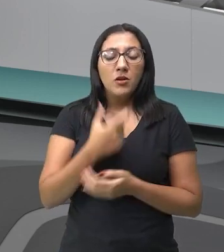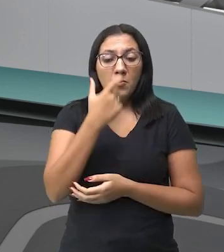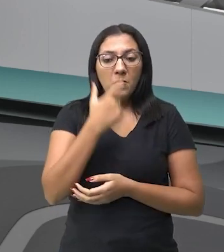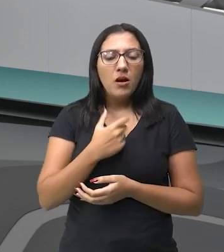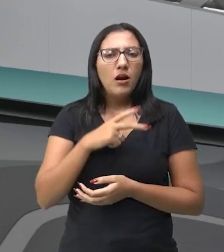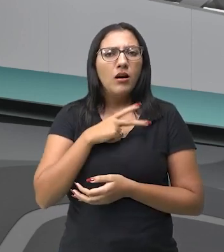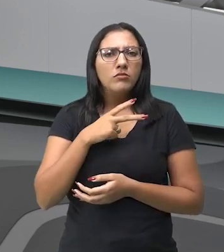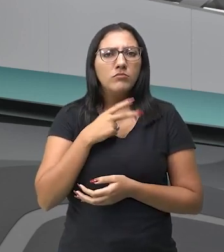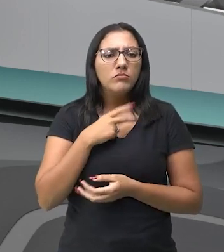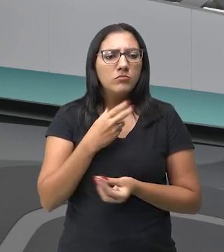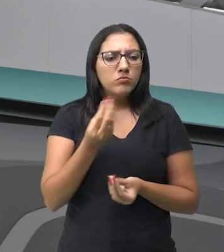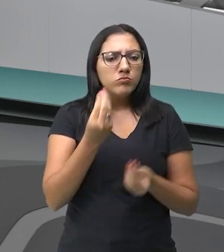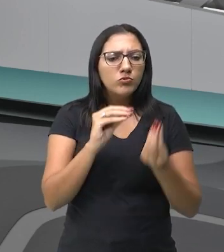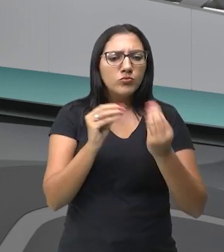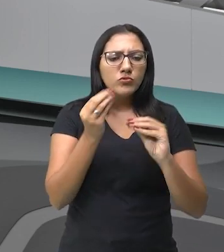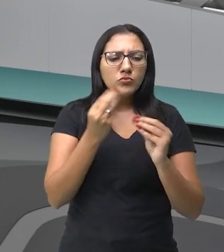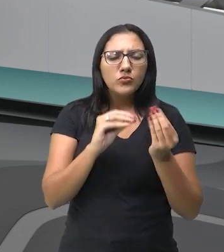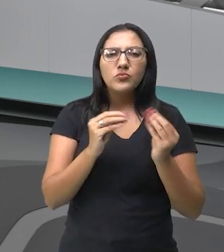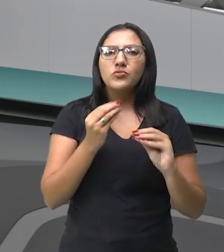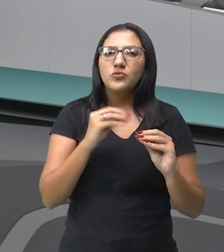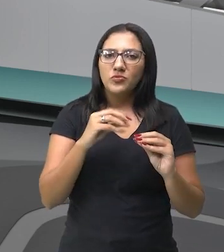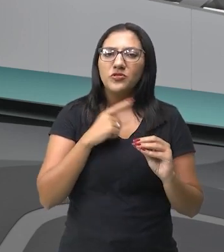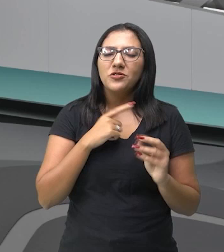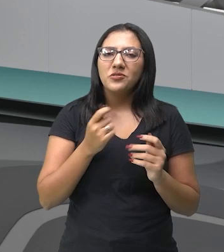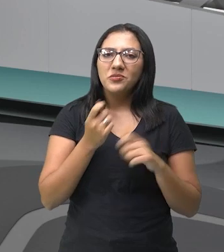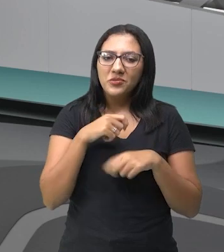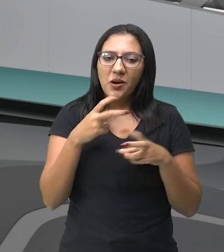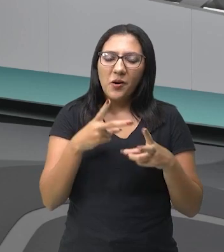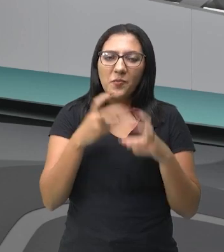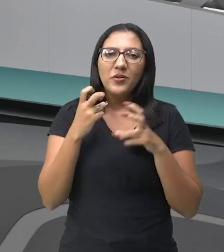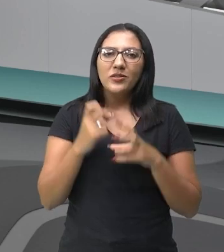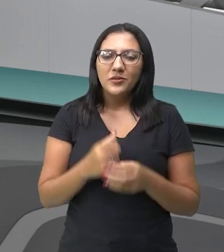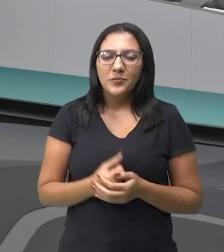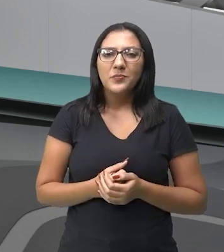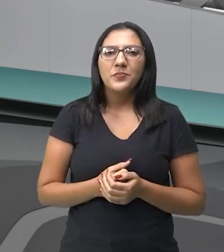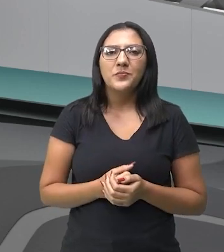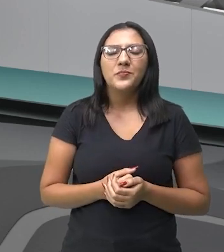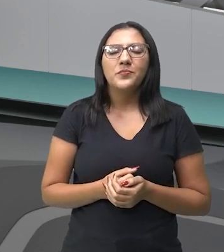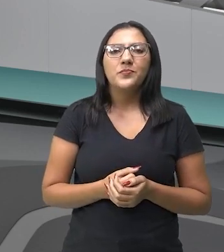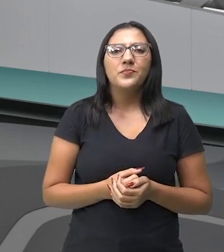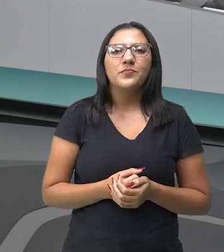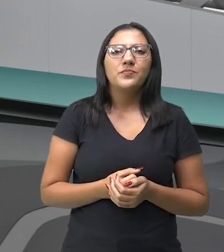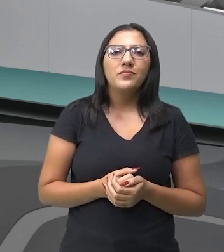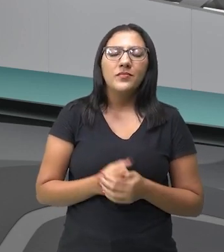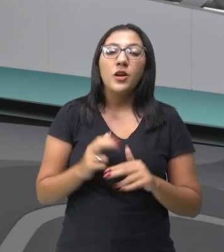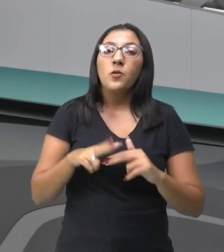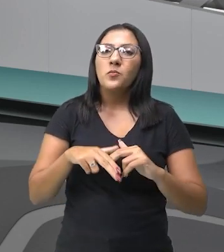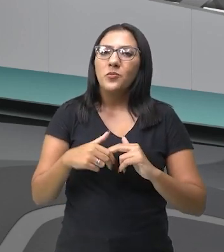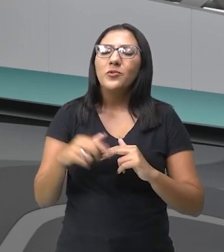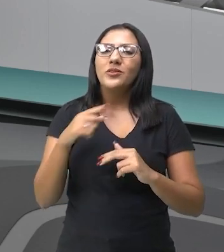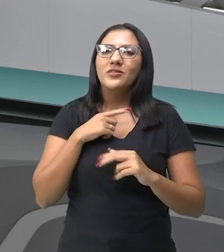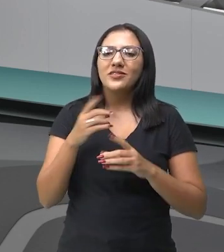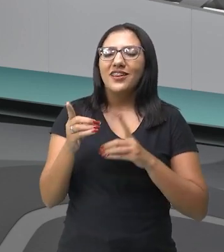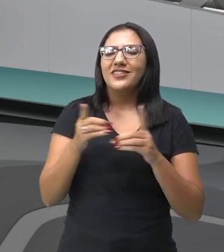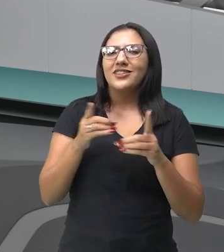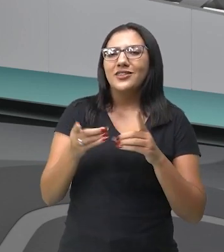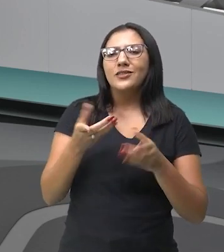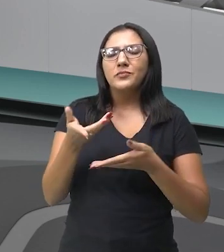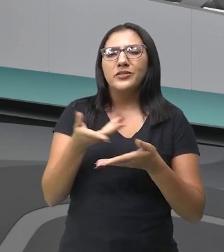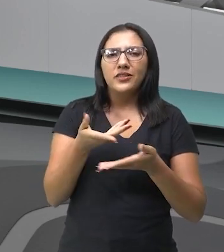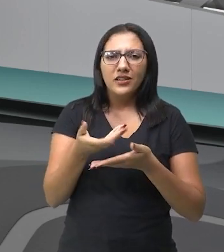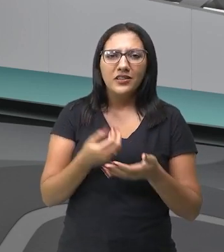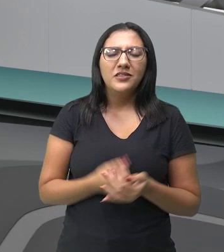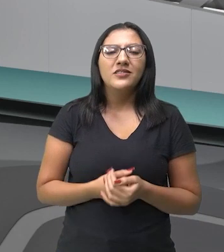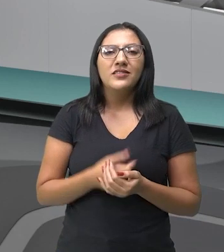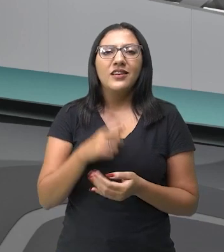interativo. E aí ele permite outro tipo de movimento, não é? Outro tipo de interação. Mas, de novo,